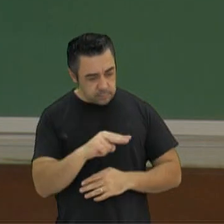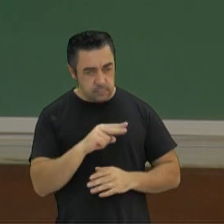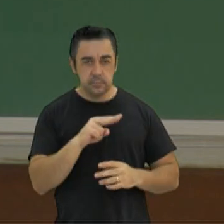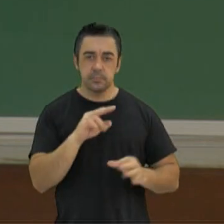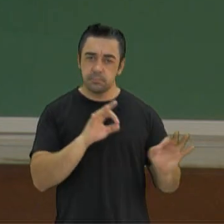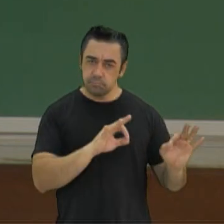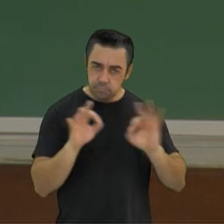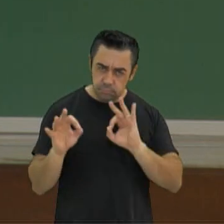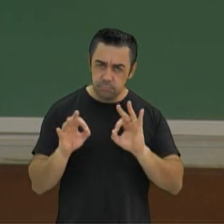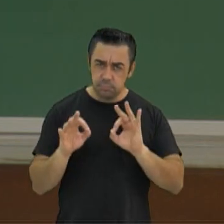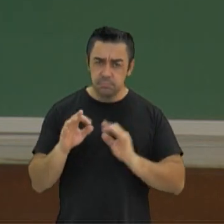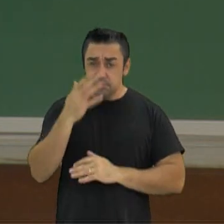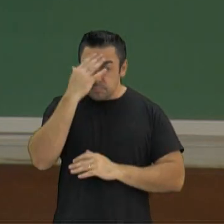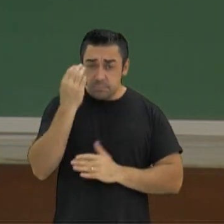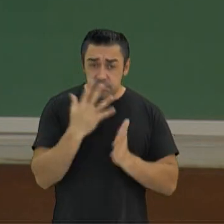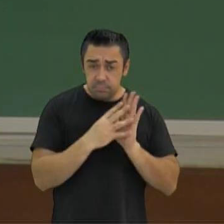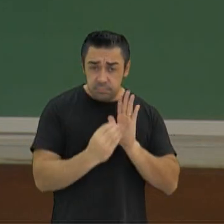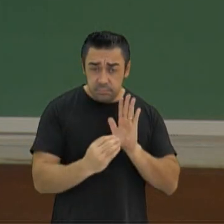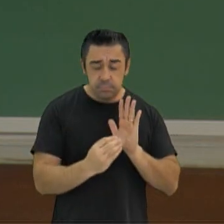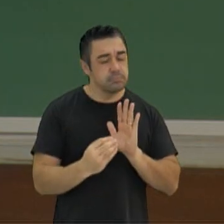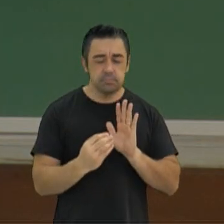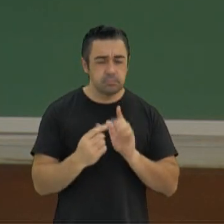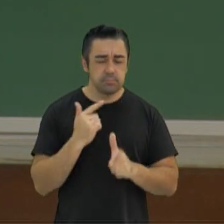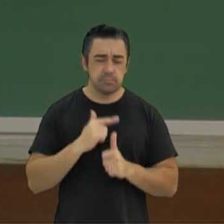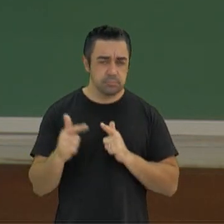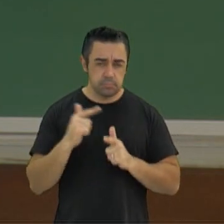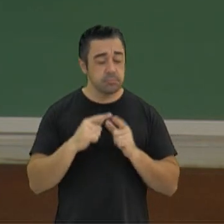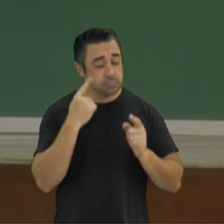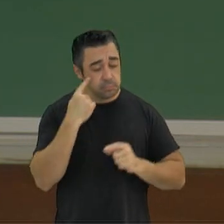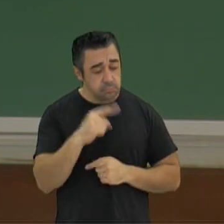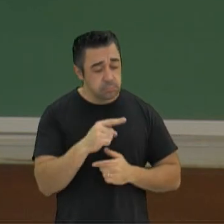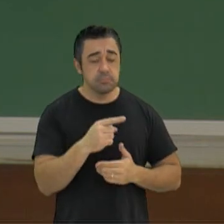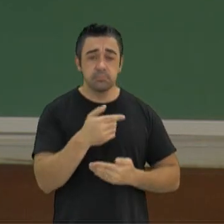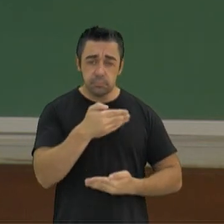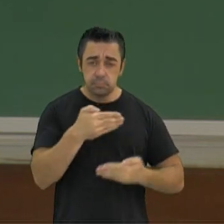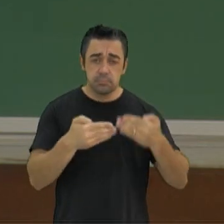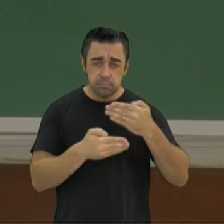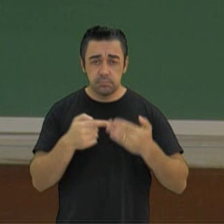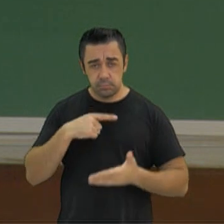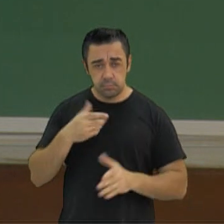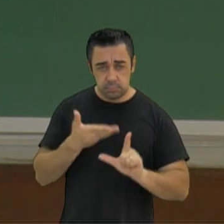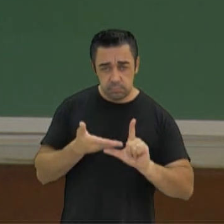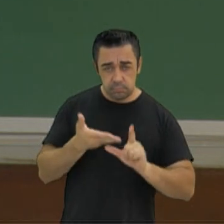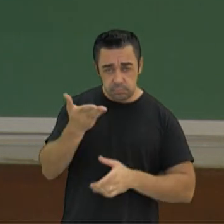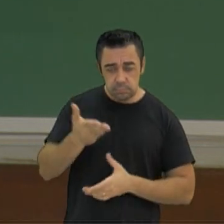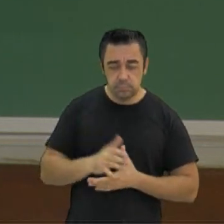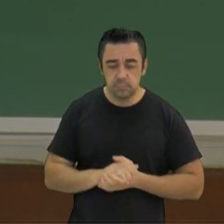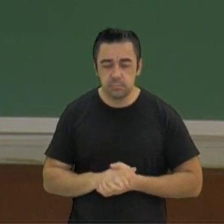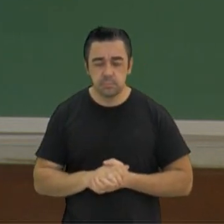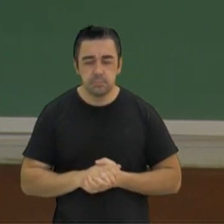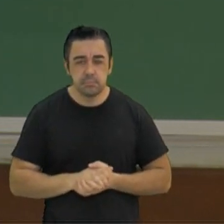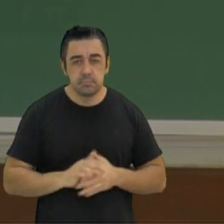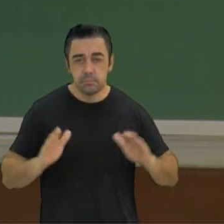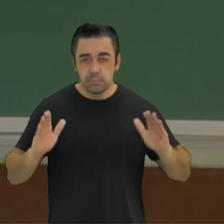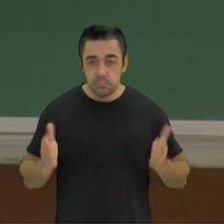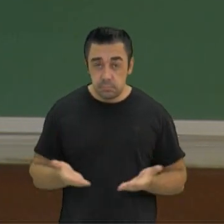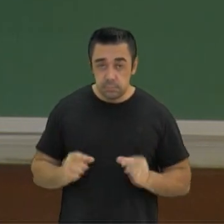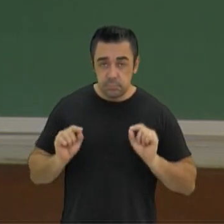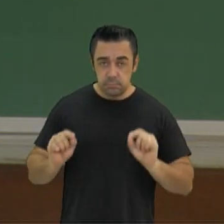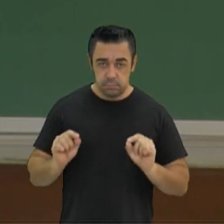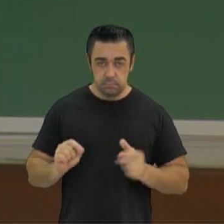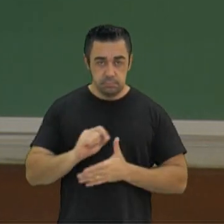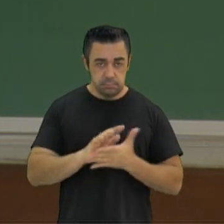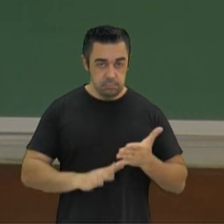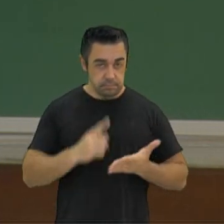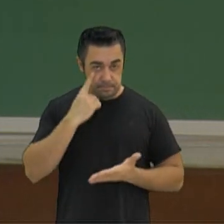volta, olha, deixou de copiar, não deu tempo de fazer alguma cópia, vai lá e pega, tá lá no Classroom, tá bom? Bom, hoje nós vamos fazer um exercício